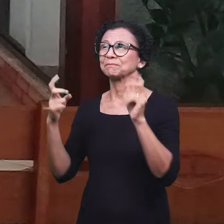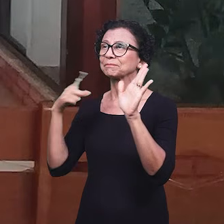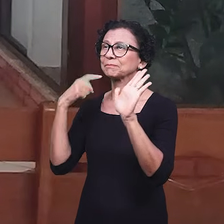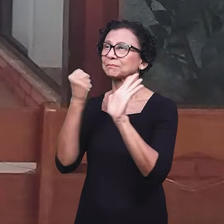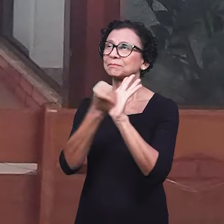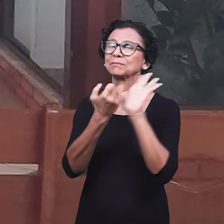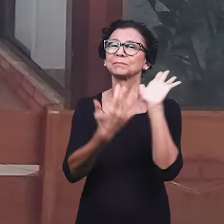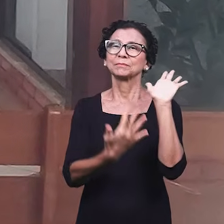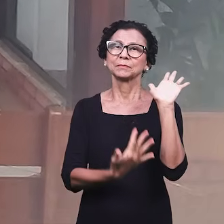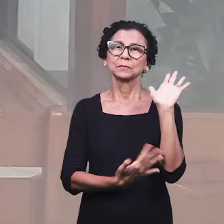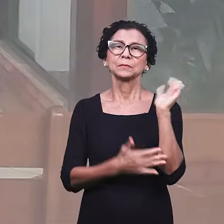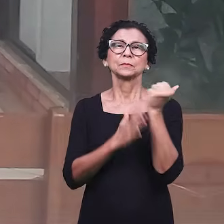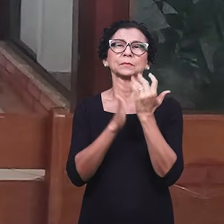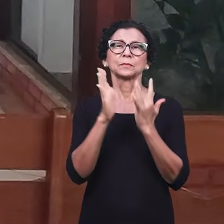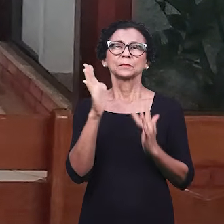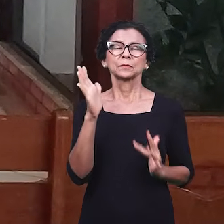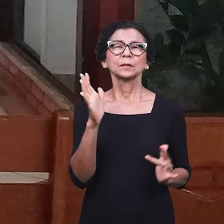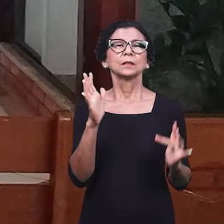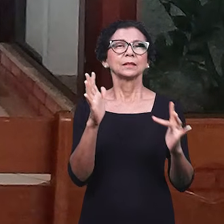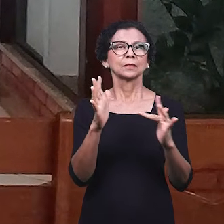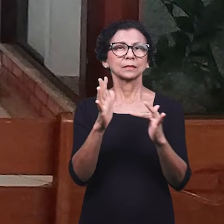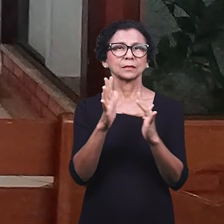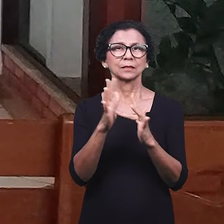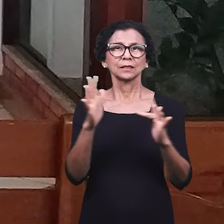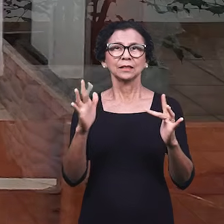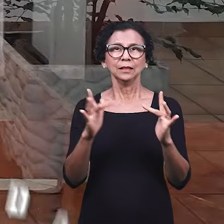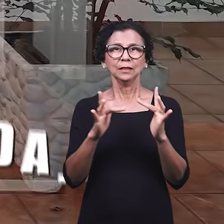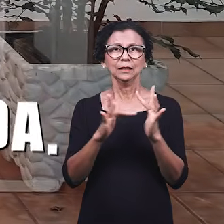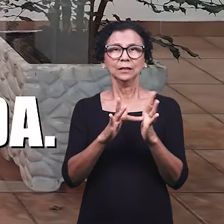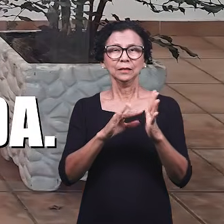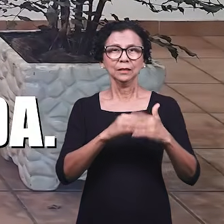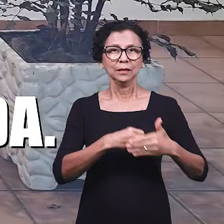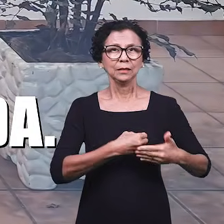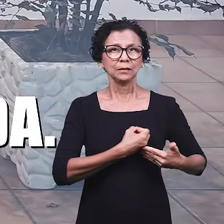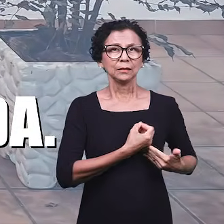clamar por Teu sangue, ó Jesus, pra Te